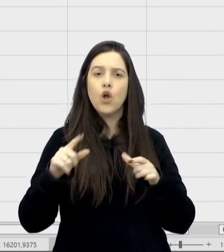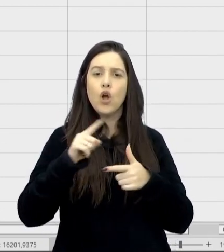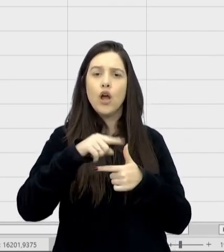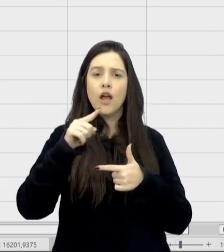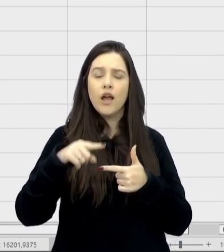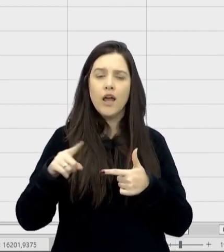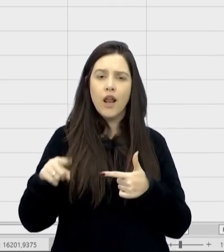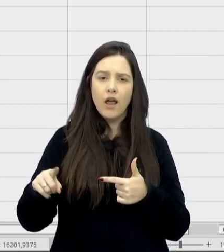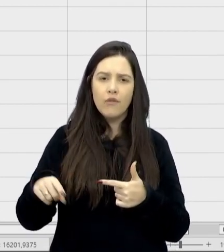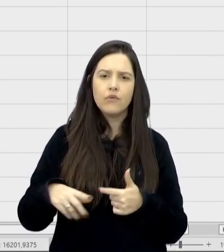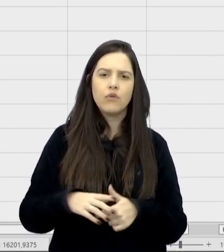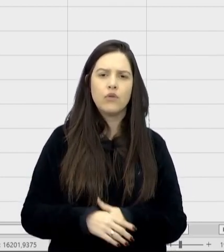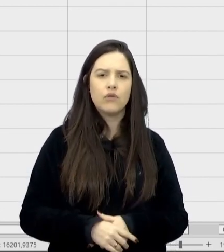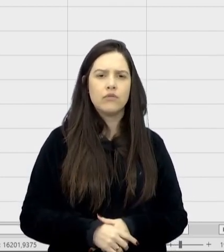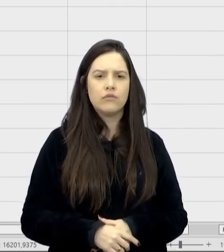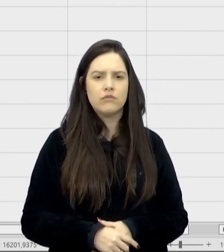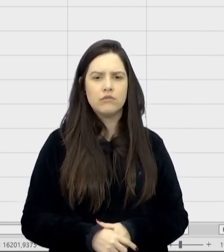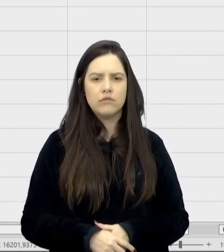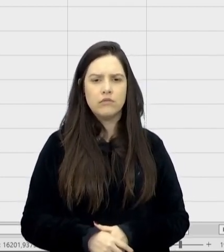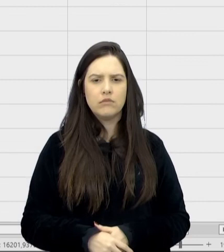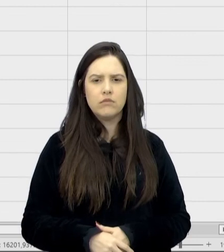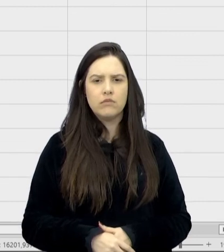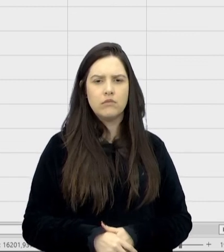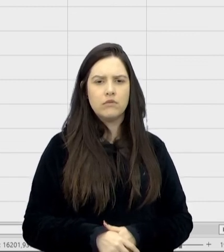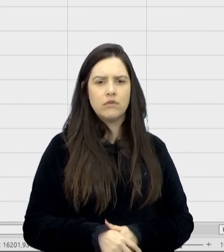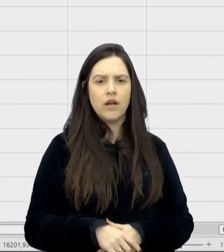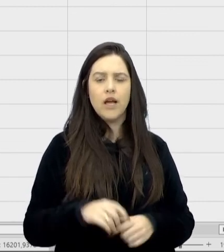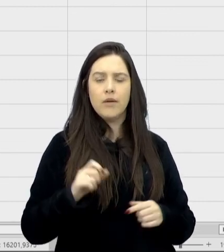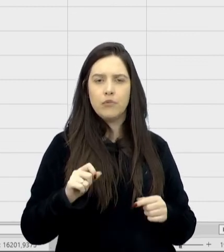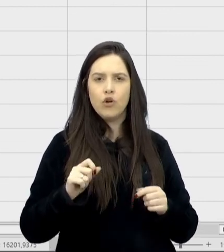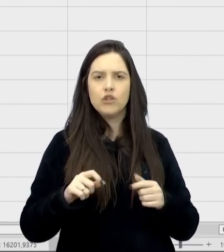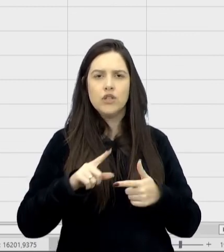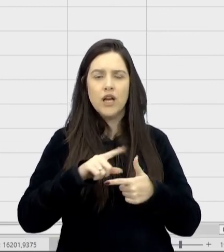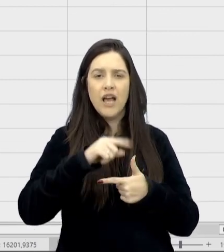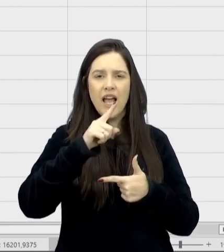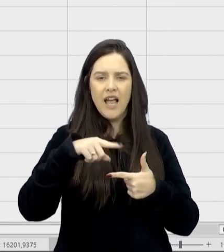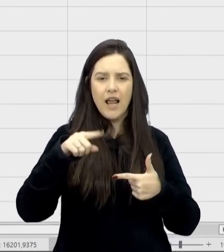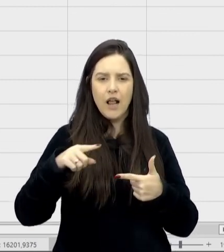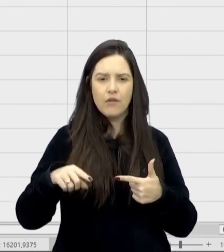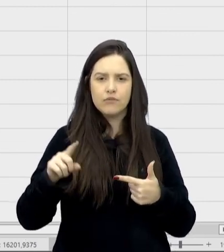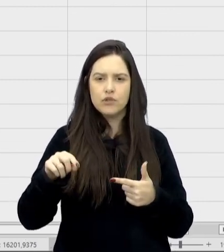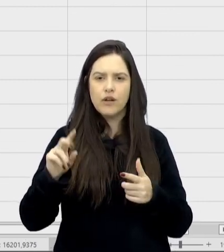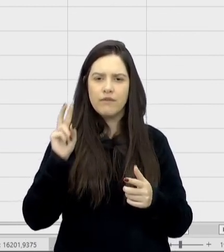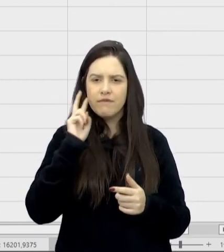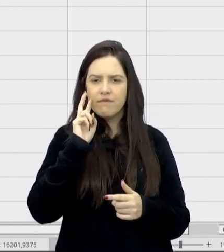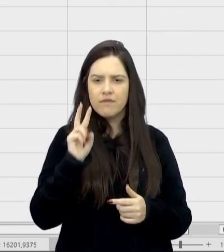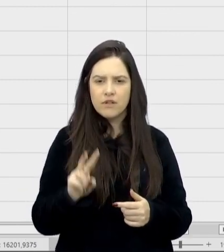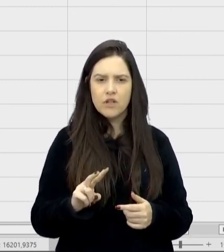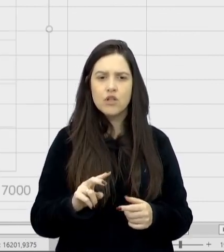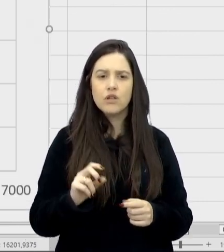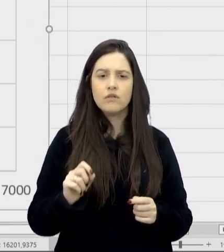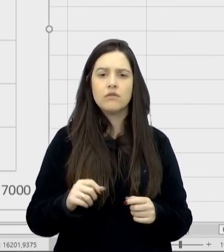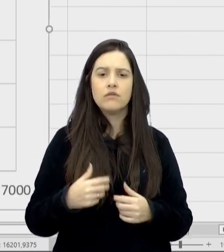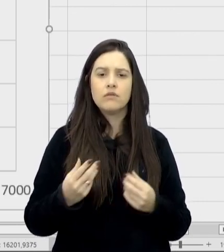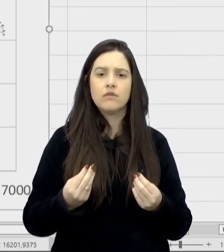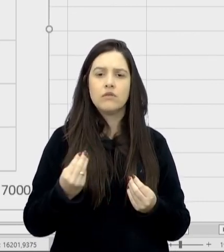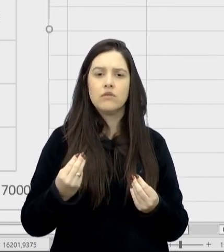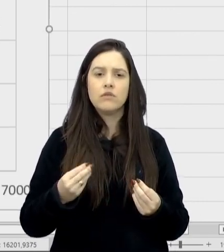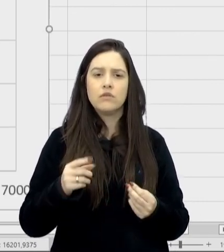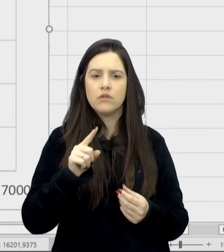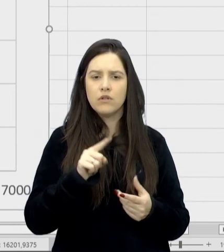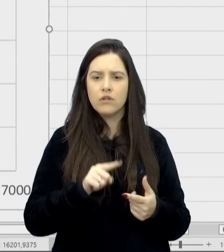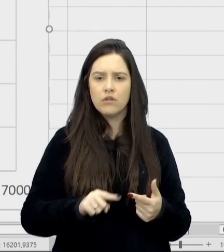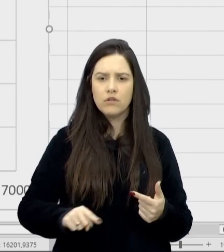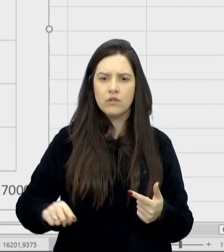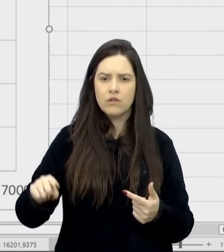nele e escolhe um. O gráfico de linha que eu escolhi aqui. Tá certo? A gente já viu isso. Dá OK, você vai ter o desenho do gráfico